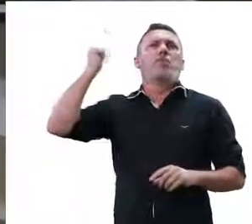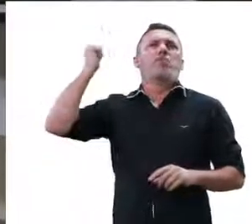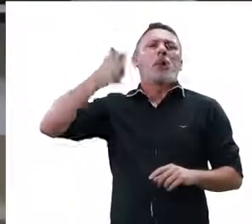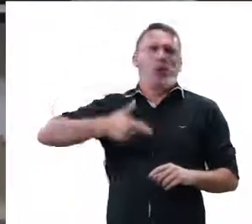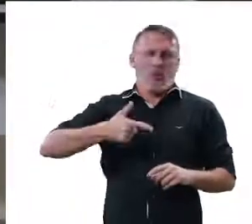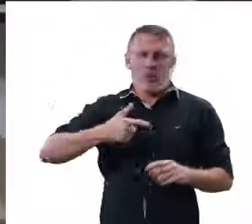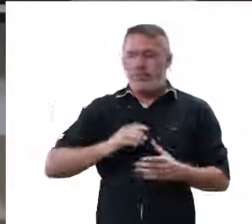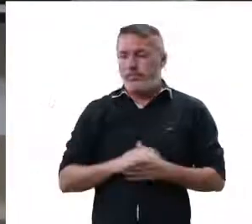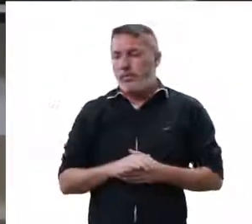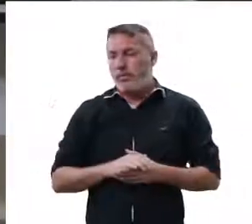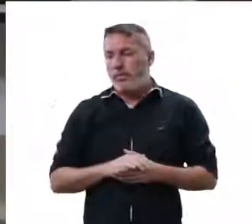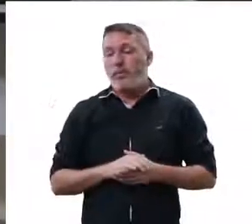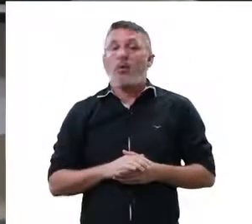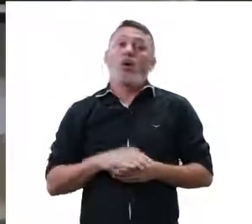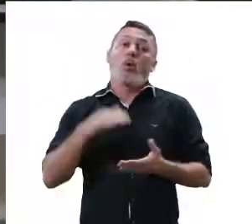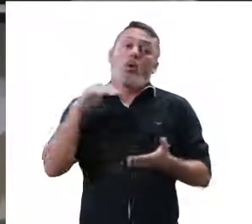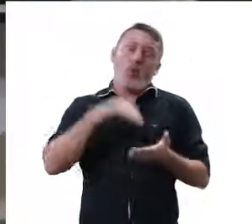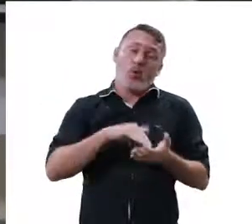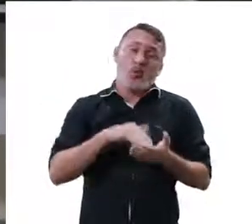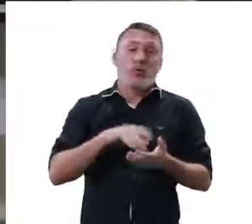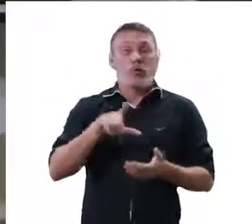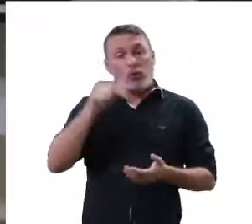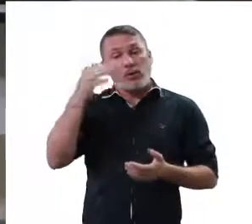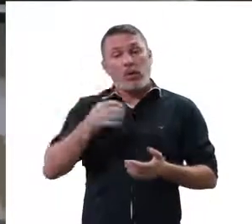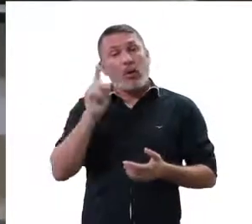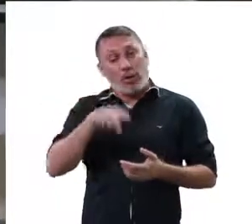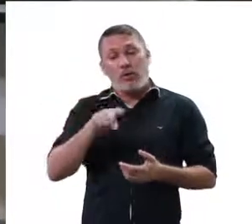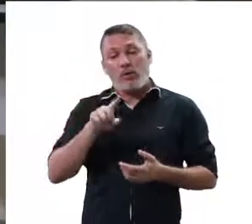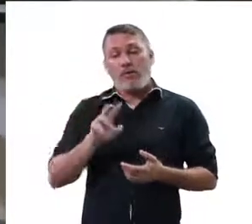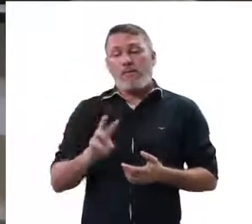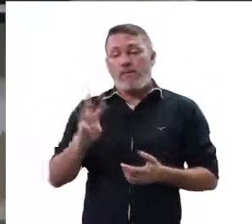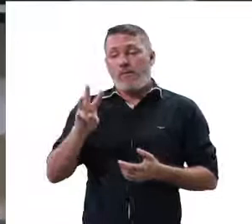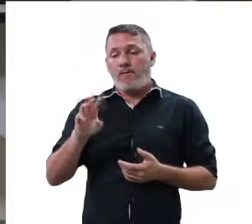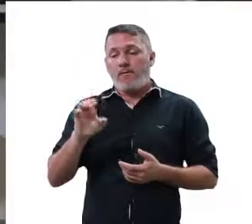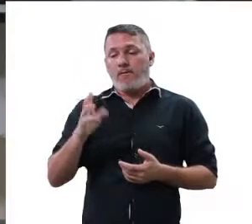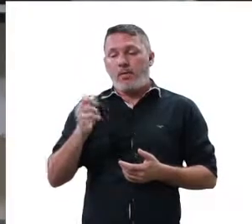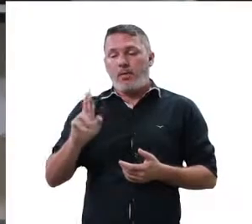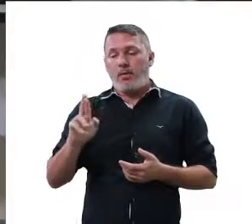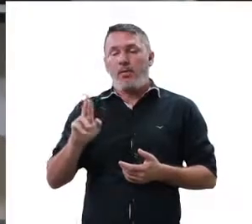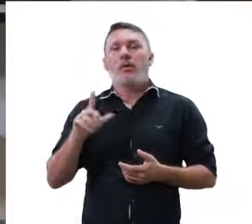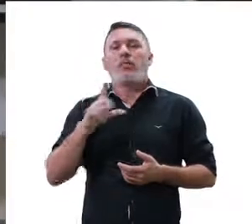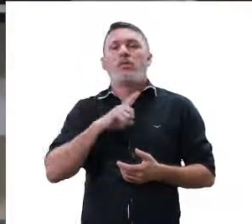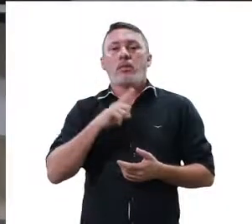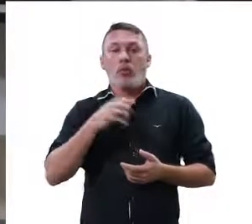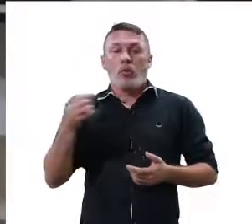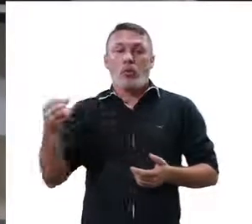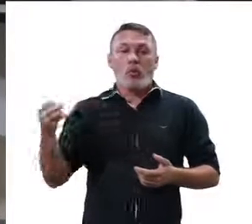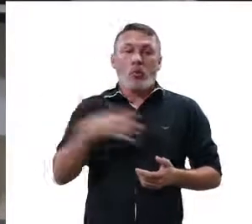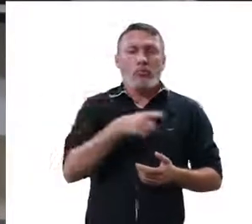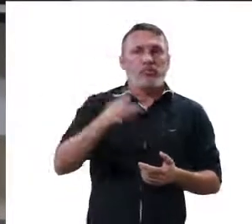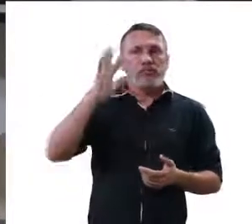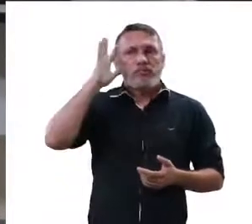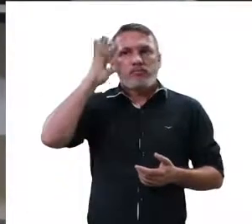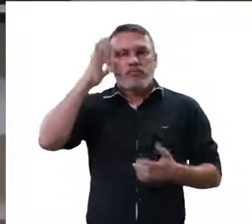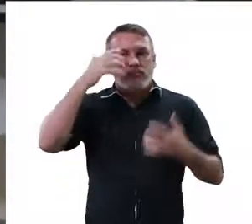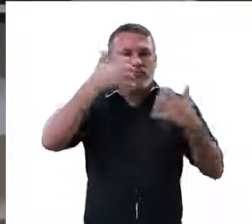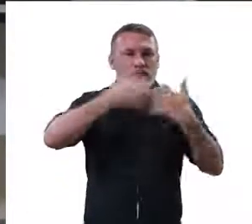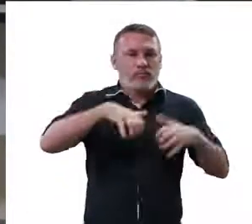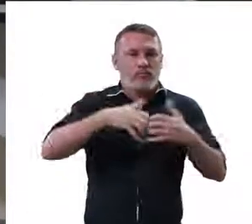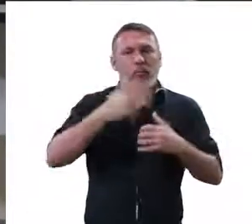passado, tá? E por último, obviamente, a questão correta é o Weber, para quem a modernização e a racionalização é acompanhada